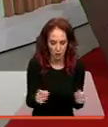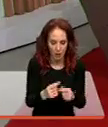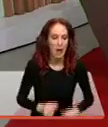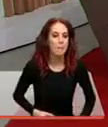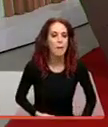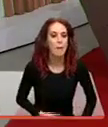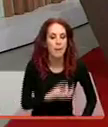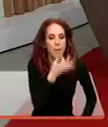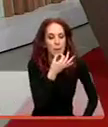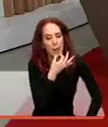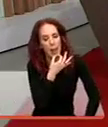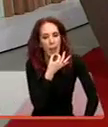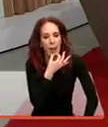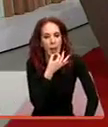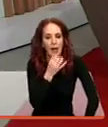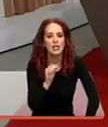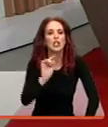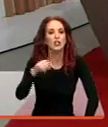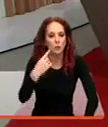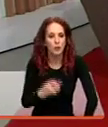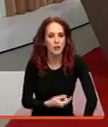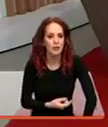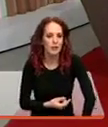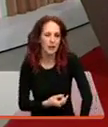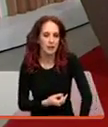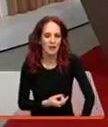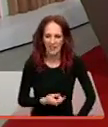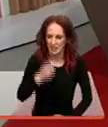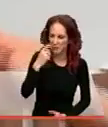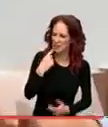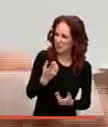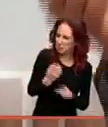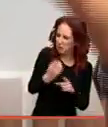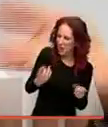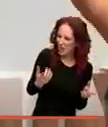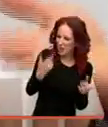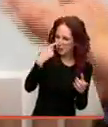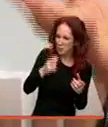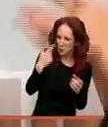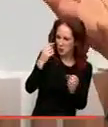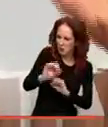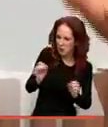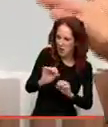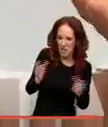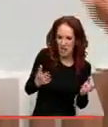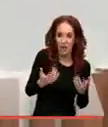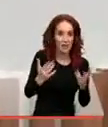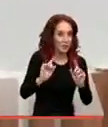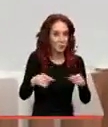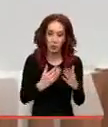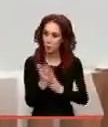várias maneiras a questão é feita é em cima do projeto um fundo a mostra